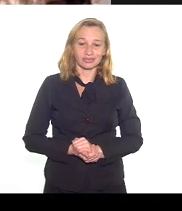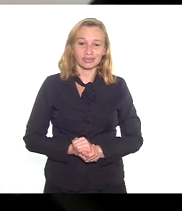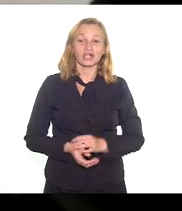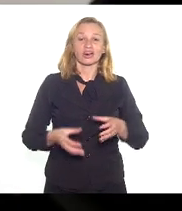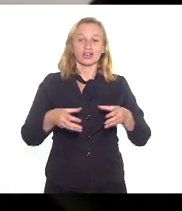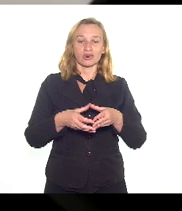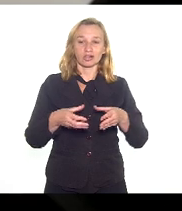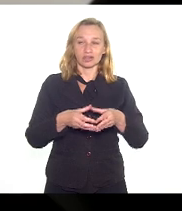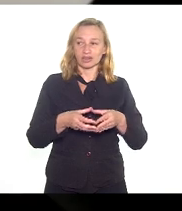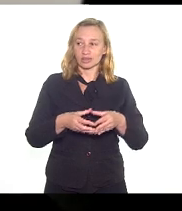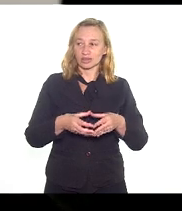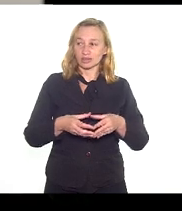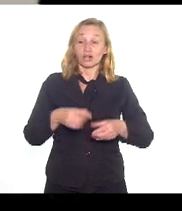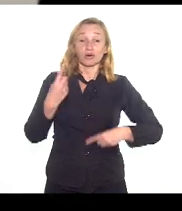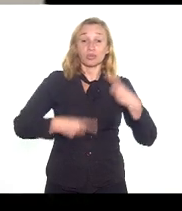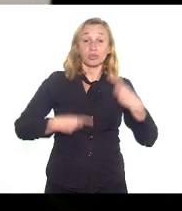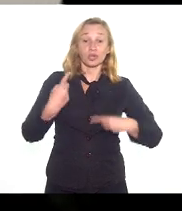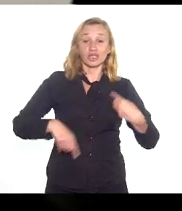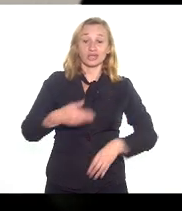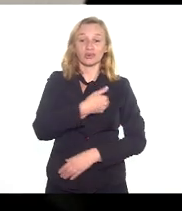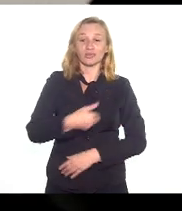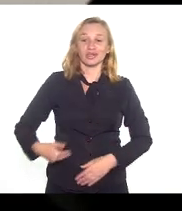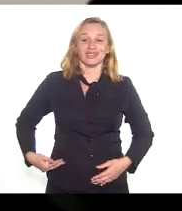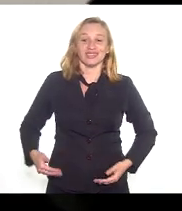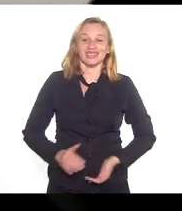de Política Urbana, deputada Zeidan.